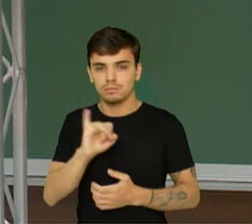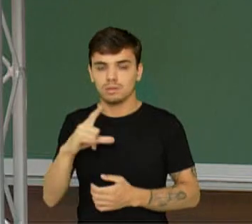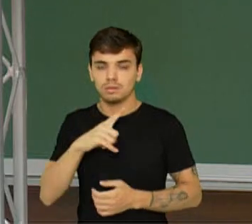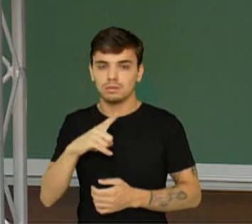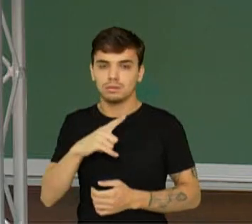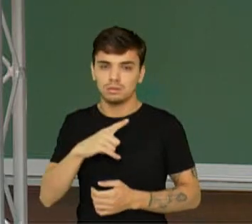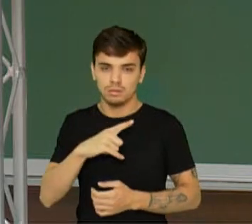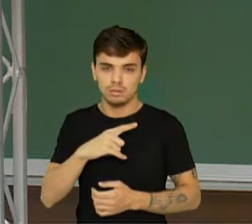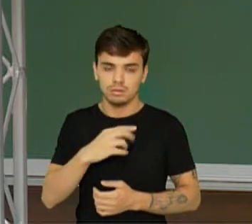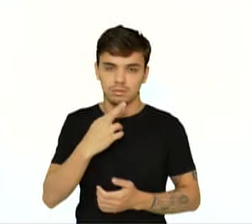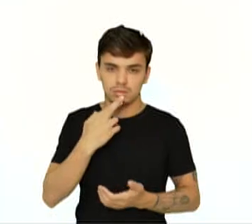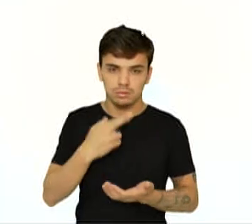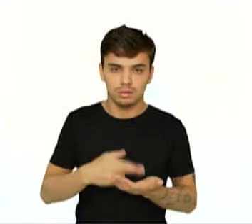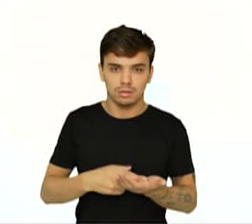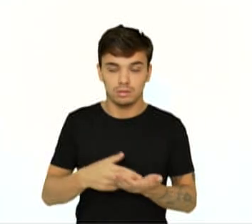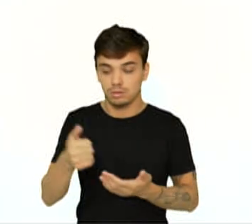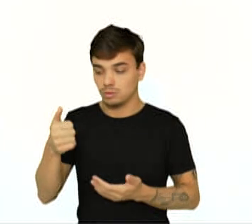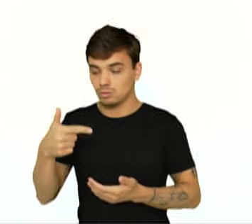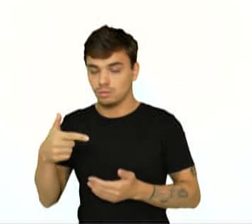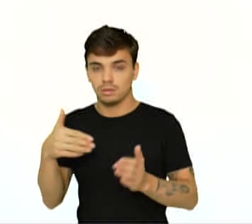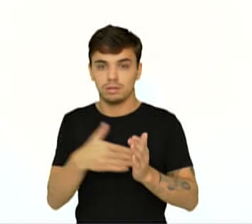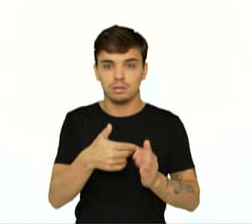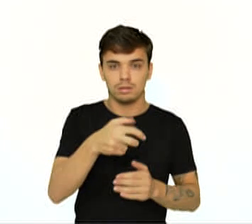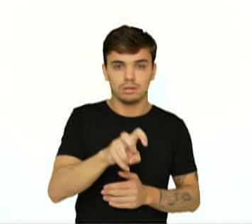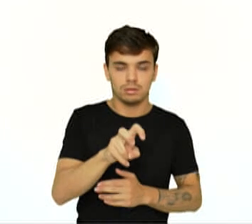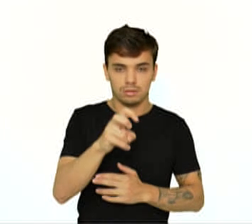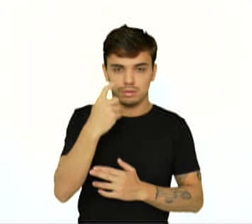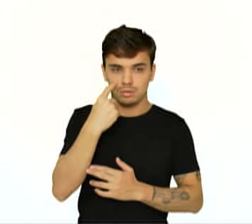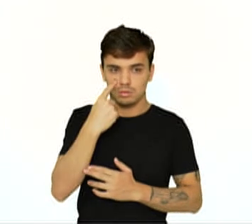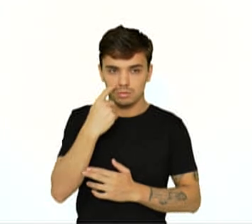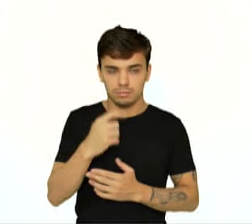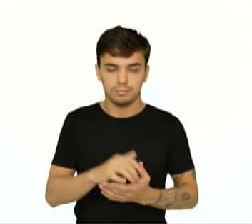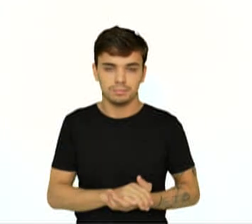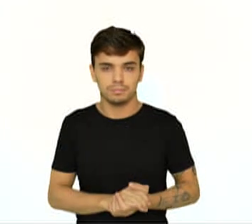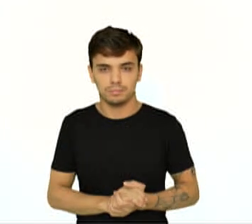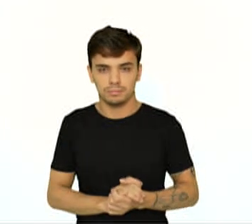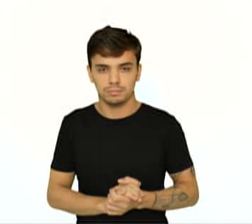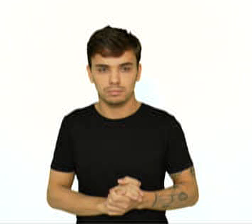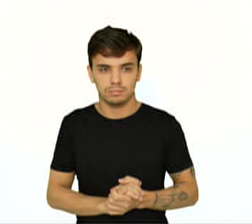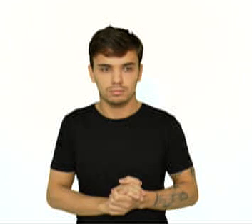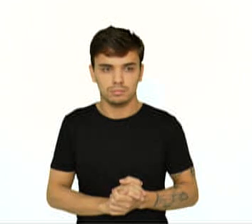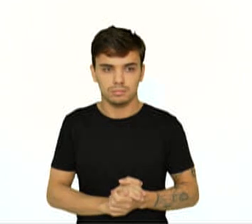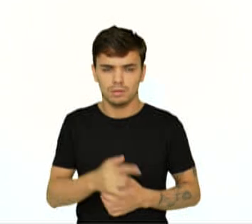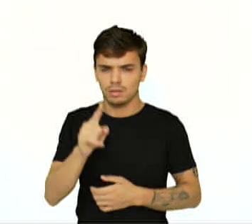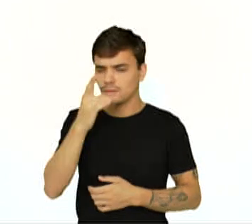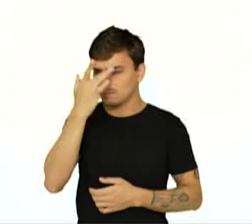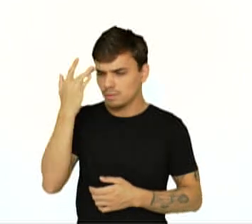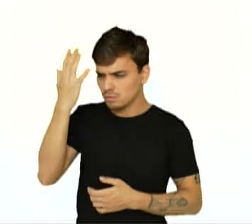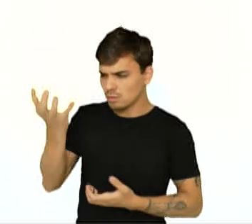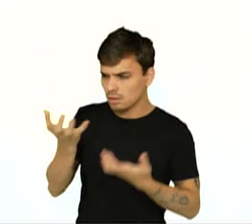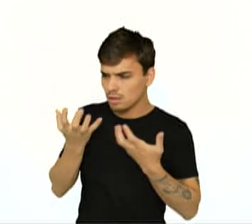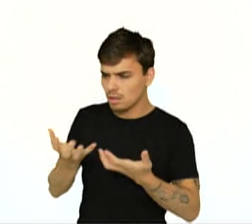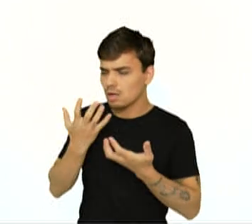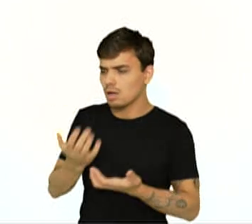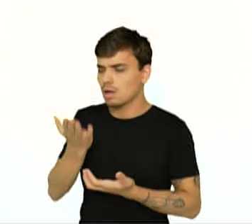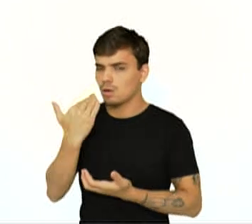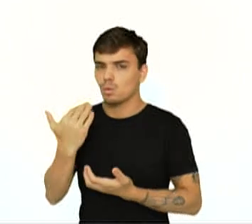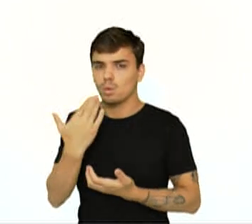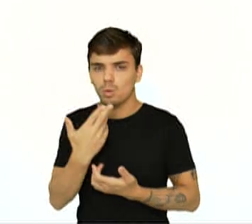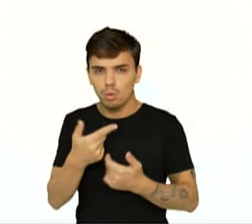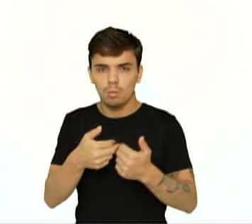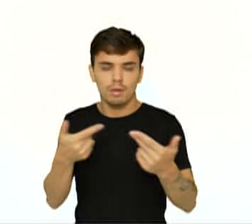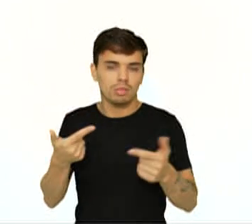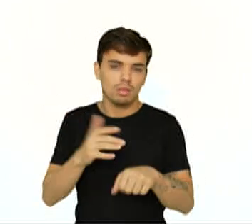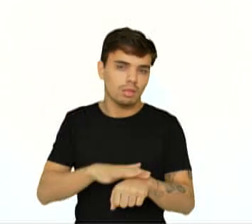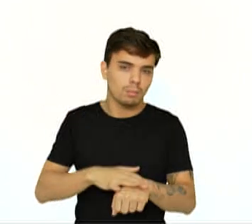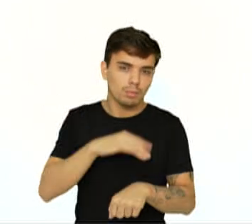15 pontos, a comer se ha dicho, aquela pessoa que quer comer, não tem tempo